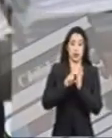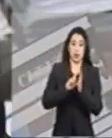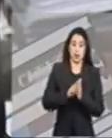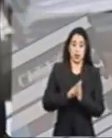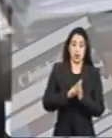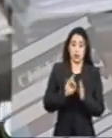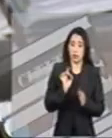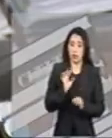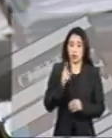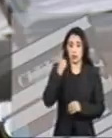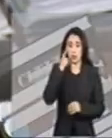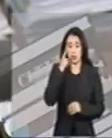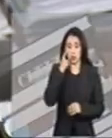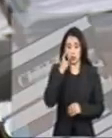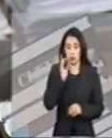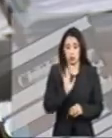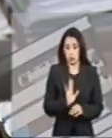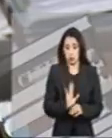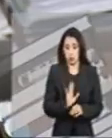a pressupor que haja